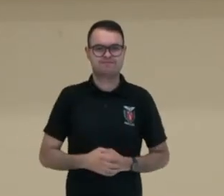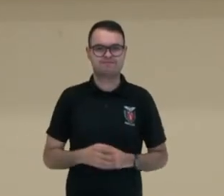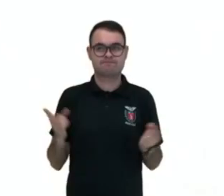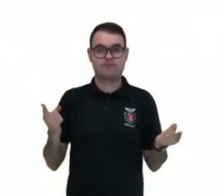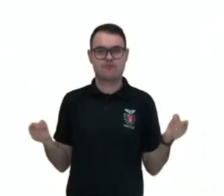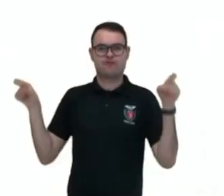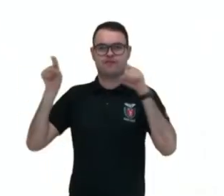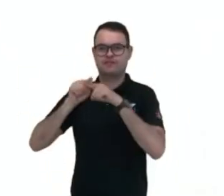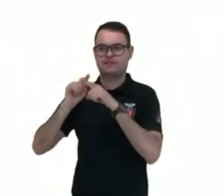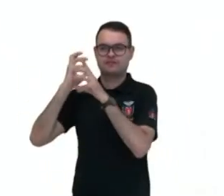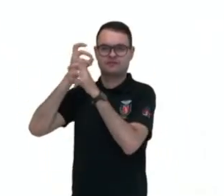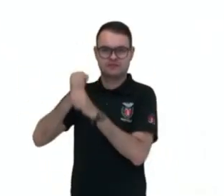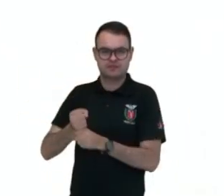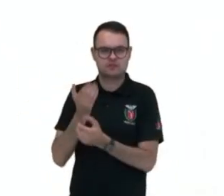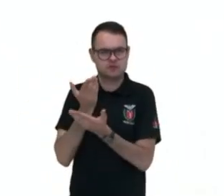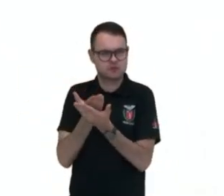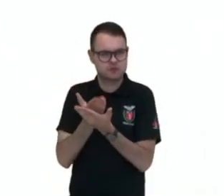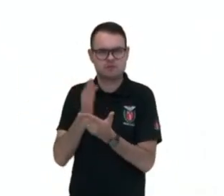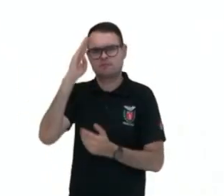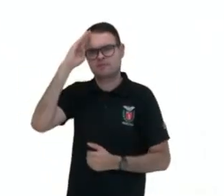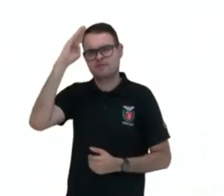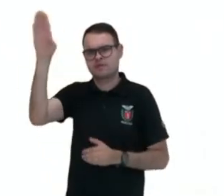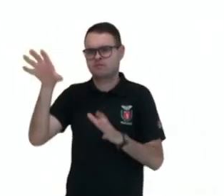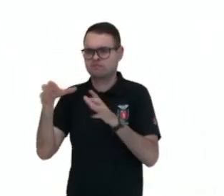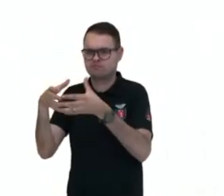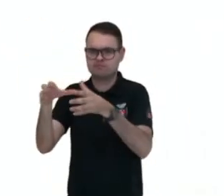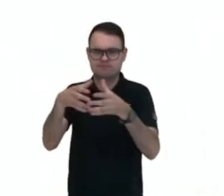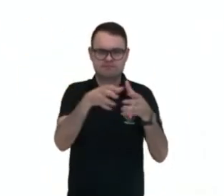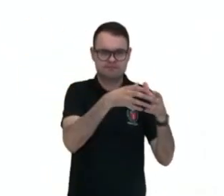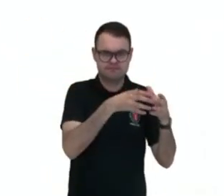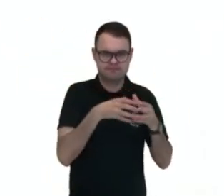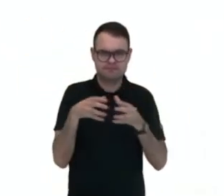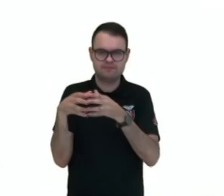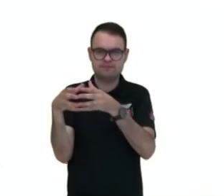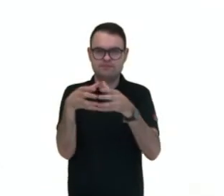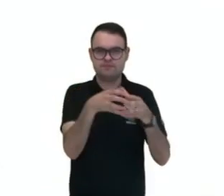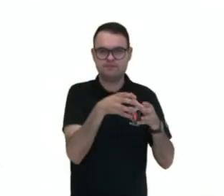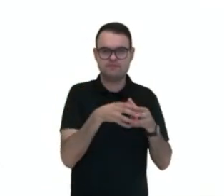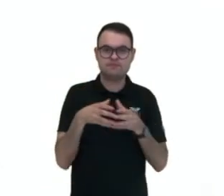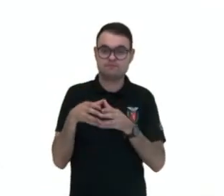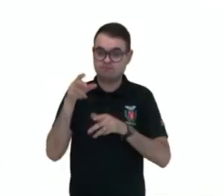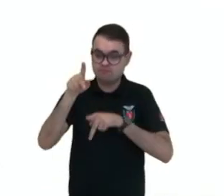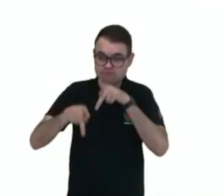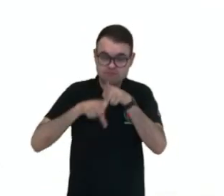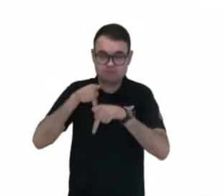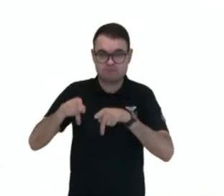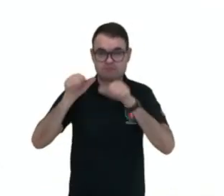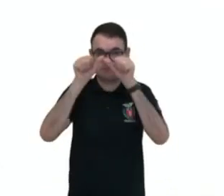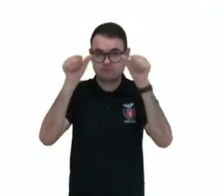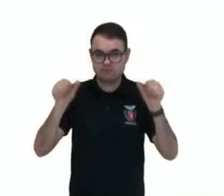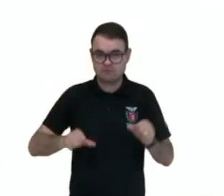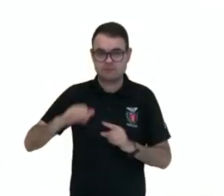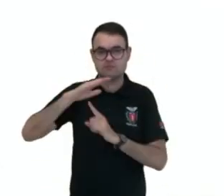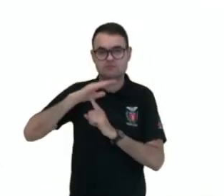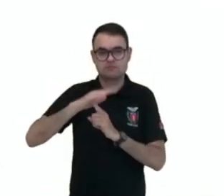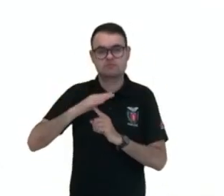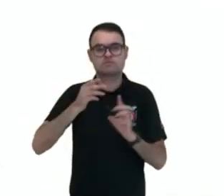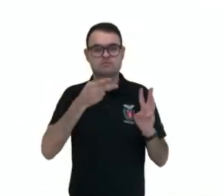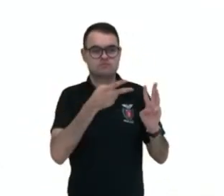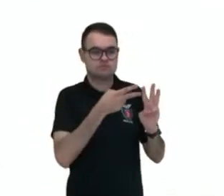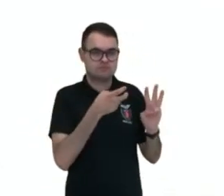nesta aula, estudamos os principais grupos étnicos que formaram a população paranaense, tais como